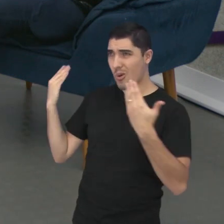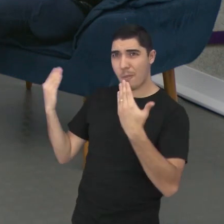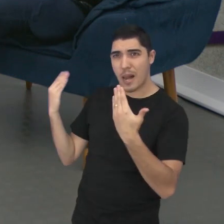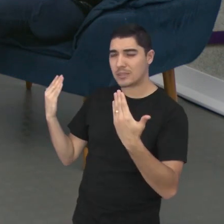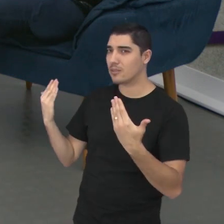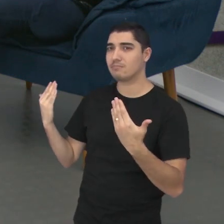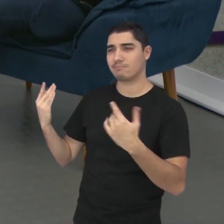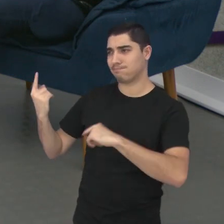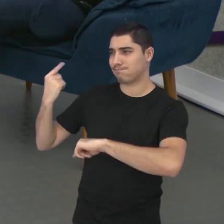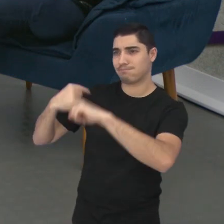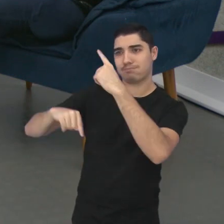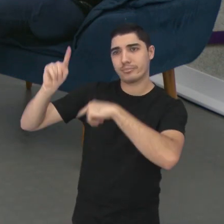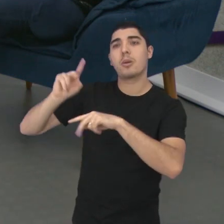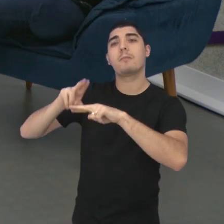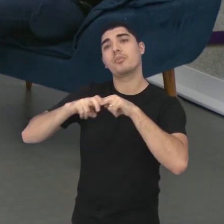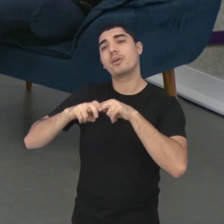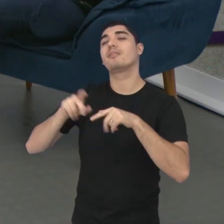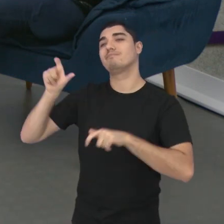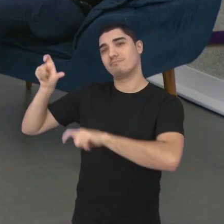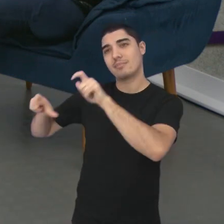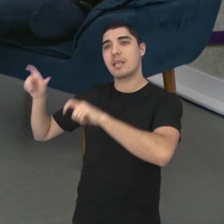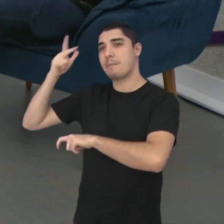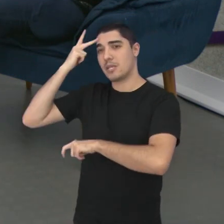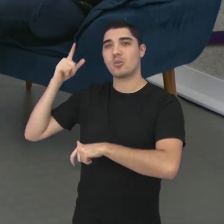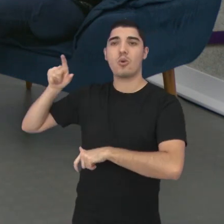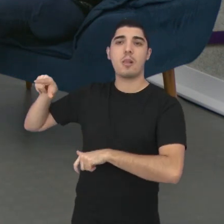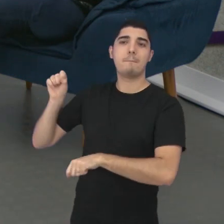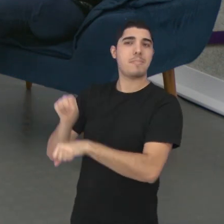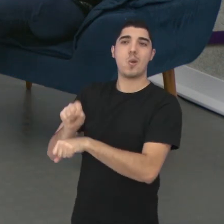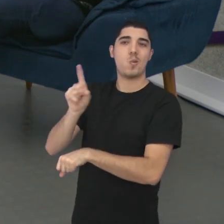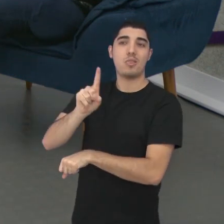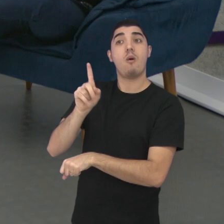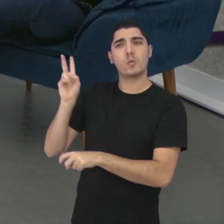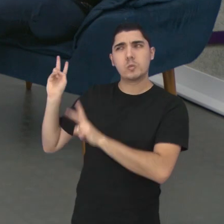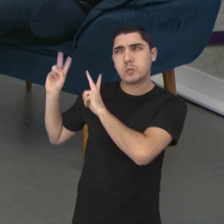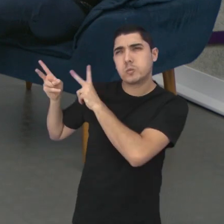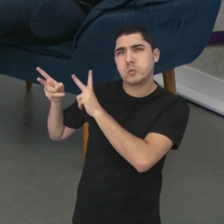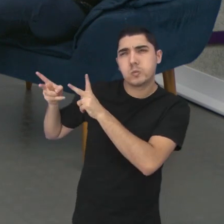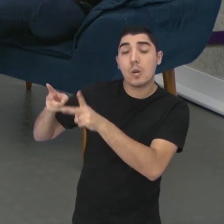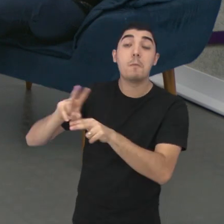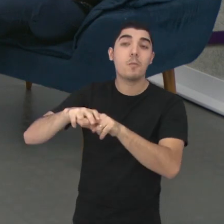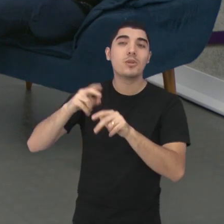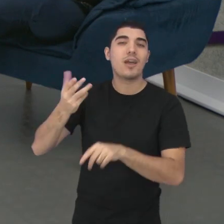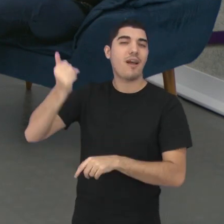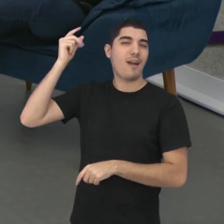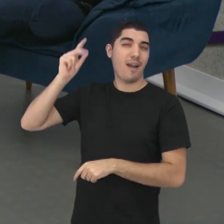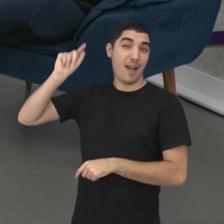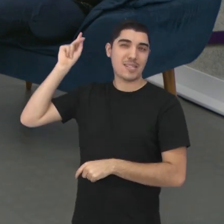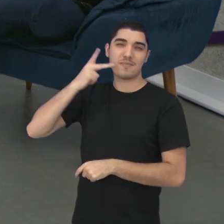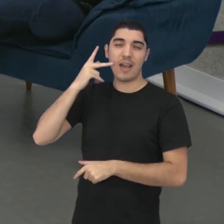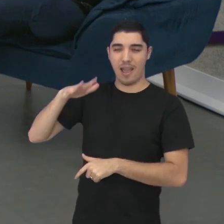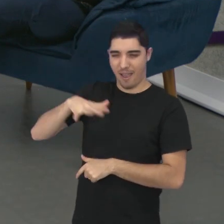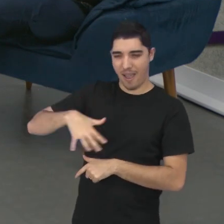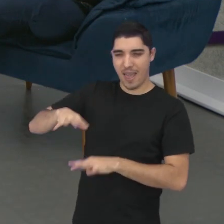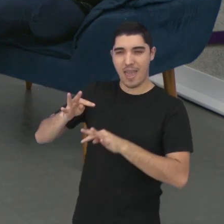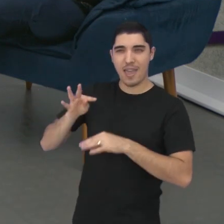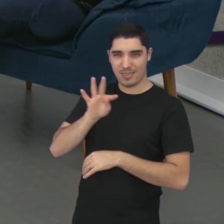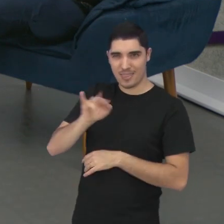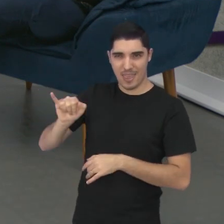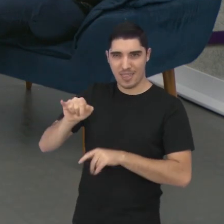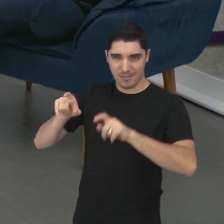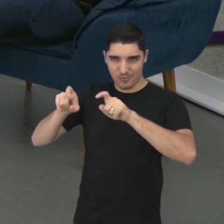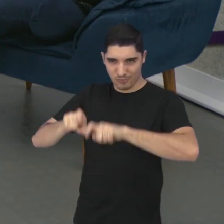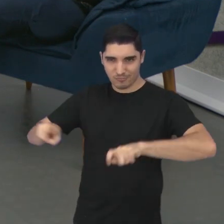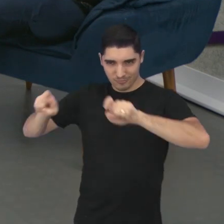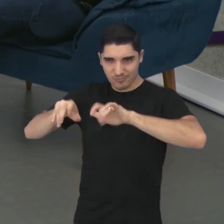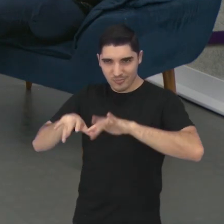hoje, isso só foi possível justamente porque a indústria não parou. A gente até brincava muito que no passado, na área de TI, que a